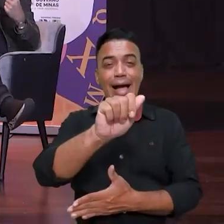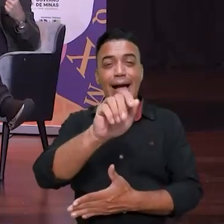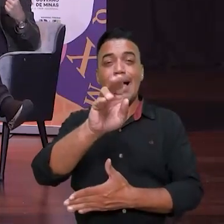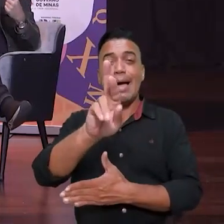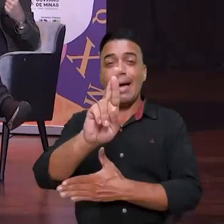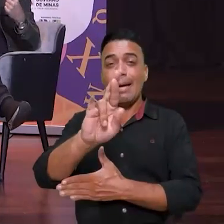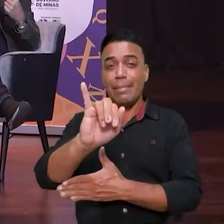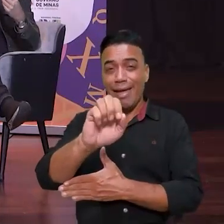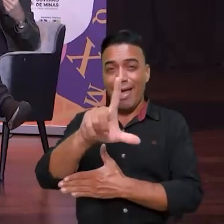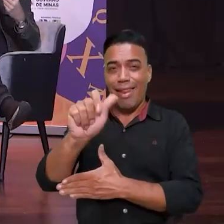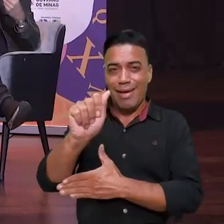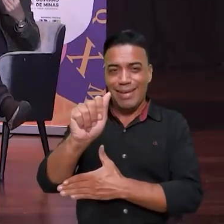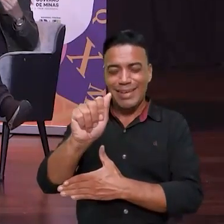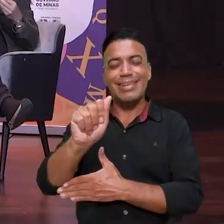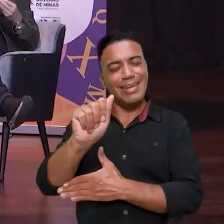assim.